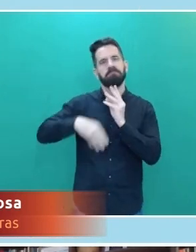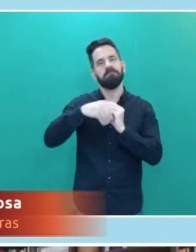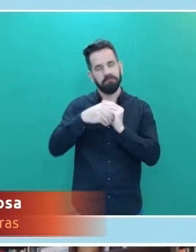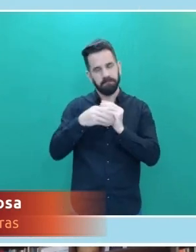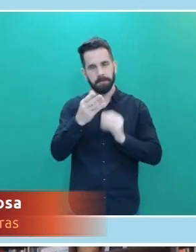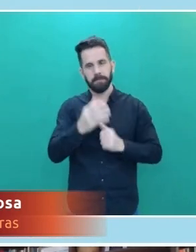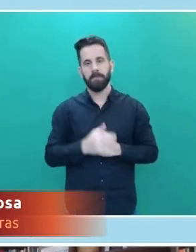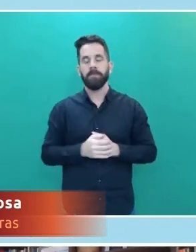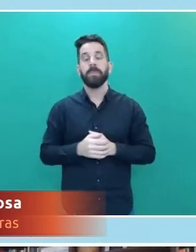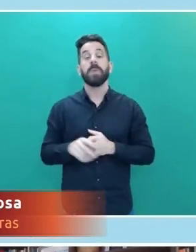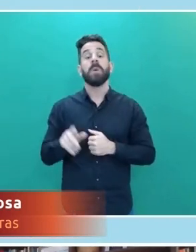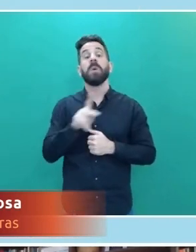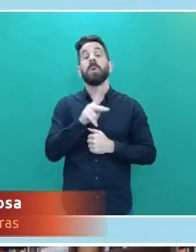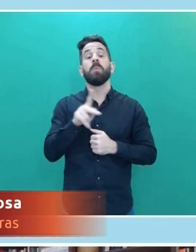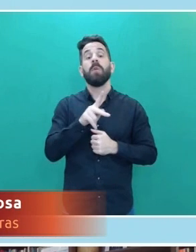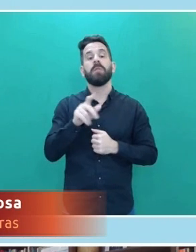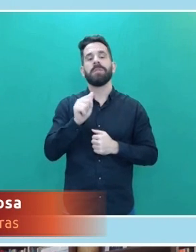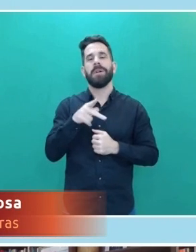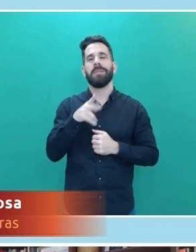Professora Andréia, durante